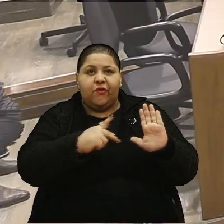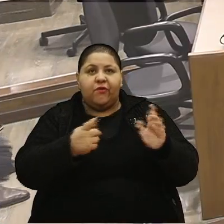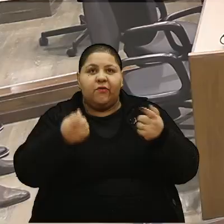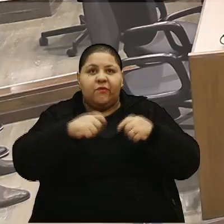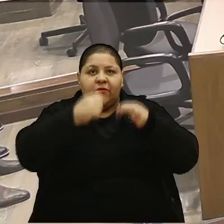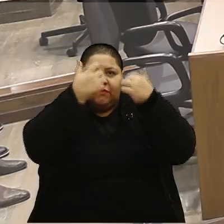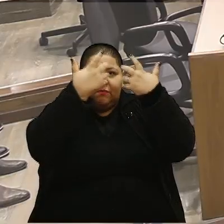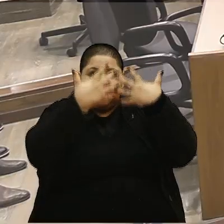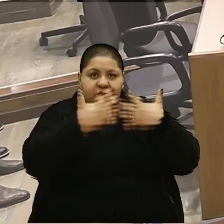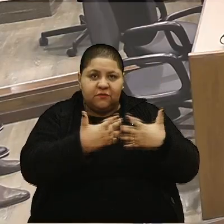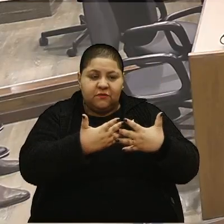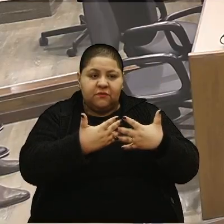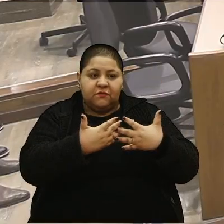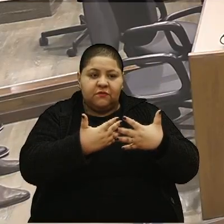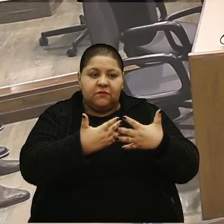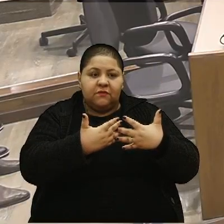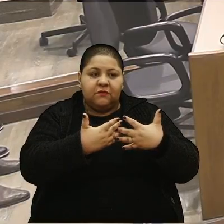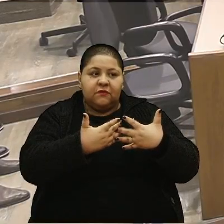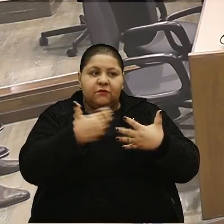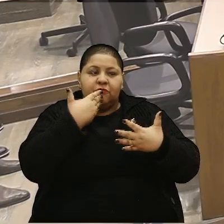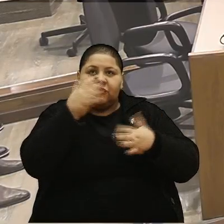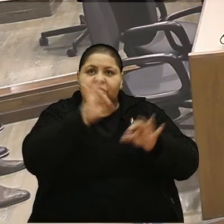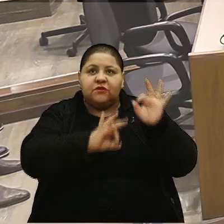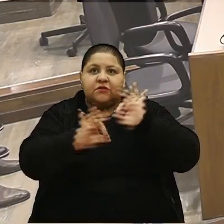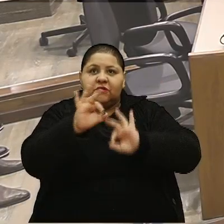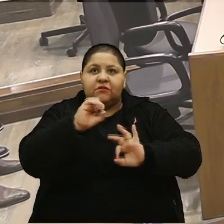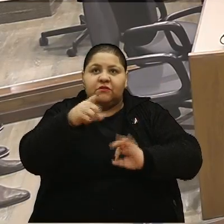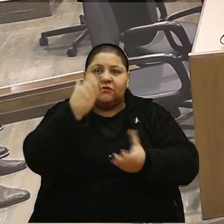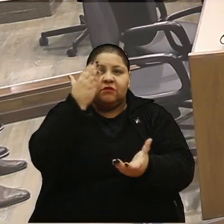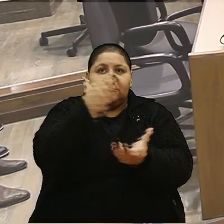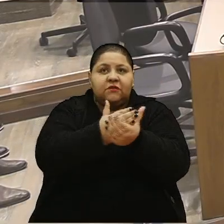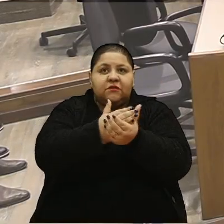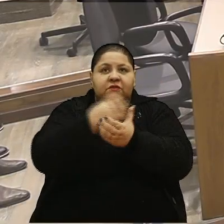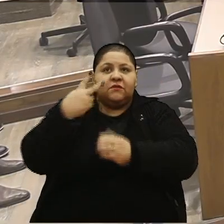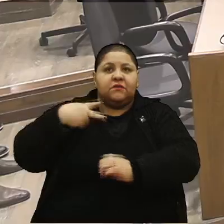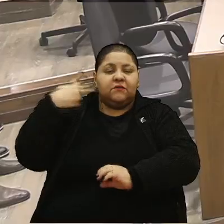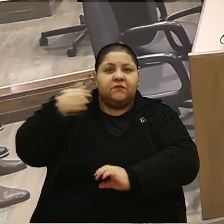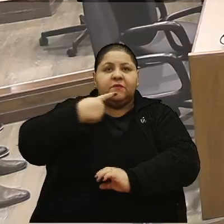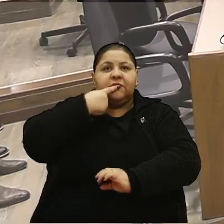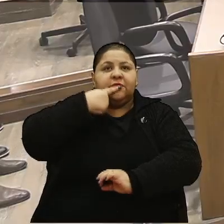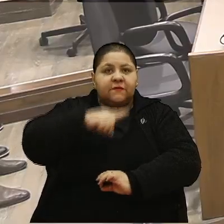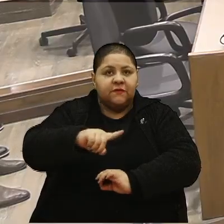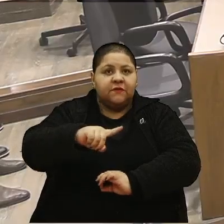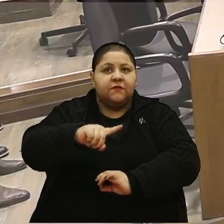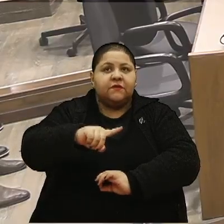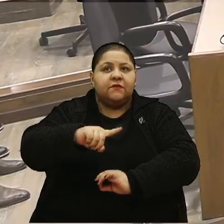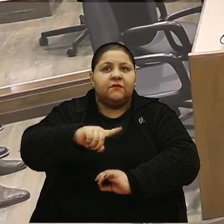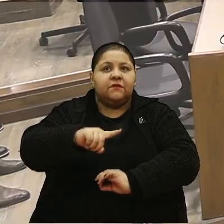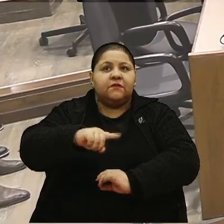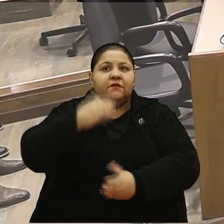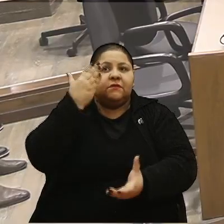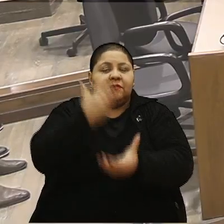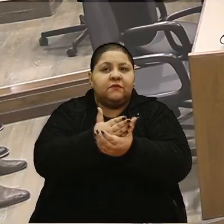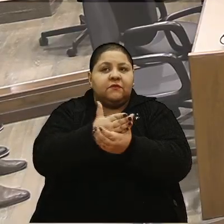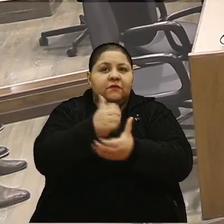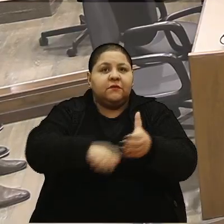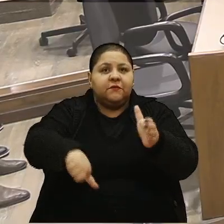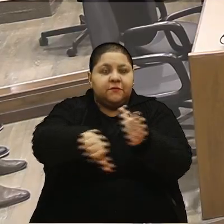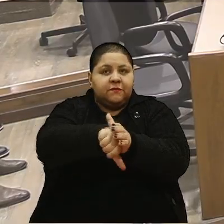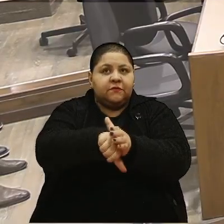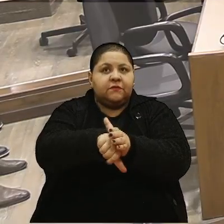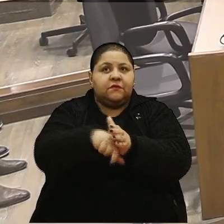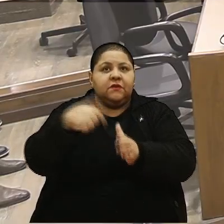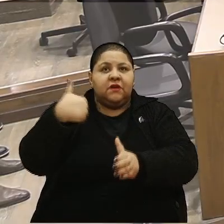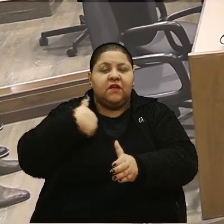justificar porque não retiro. Porque Pela eu não ordem, fiz, presidente, só estou dizendo não que eu vou fiz processar o associação. vereador Caleb Não Garbim. fiz associação. Irei entrar com processo criminal por estar me imputando que eu